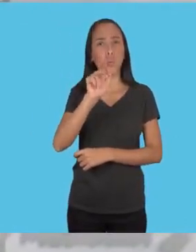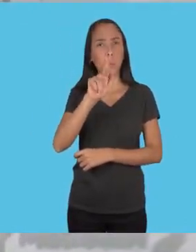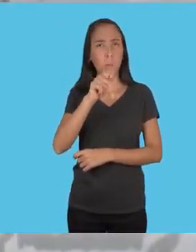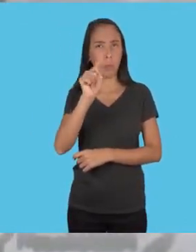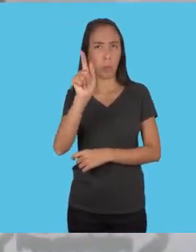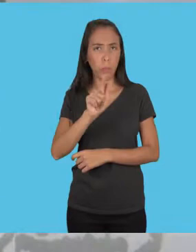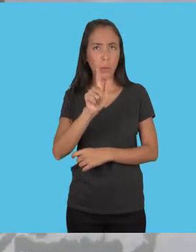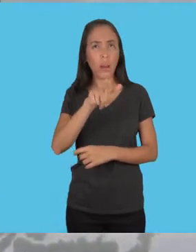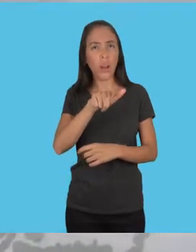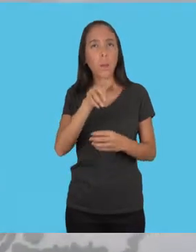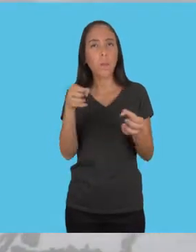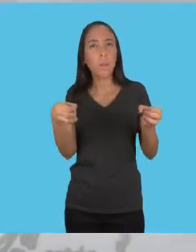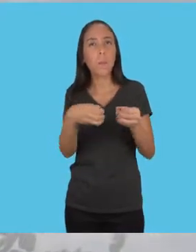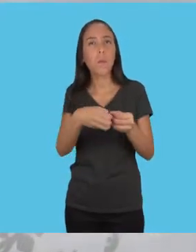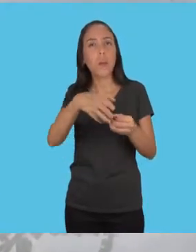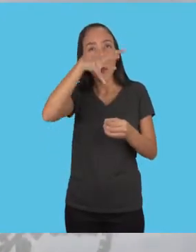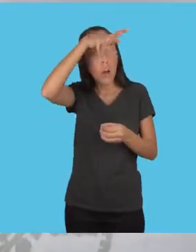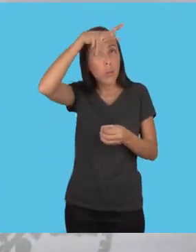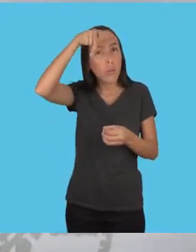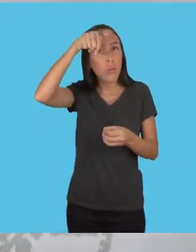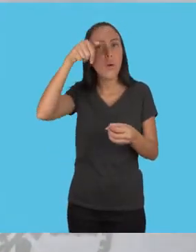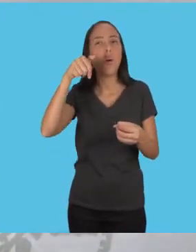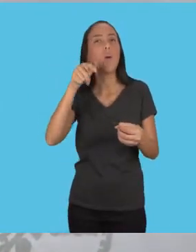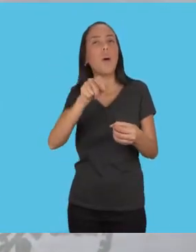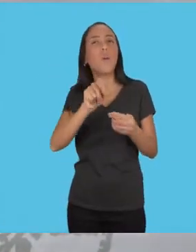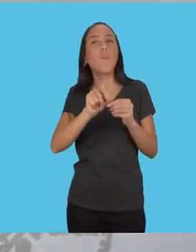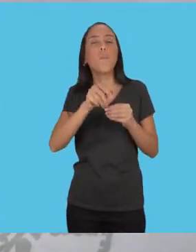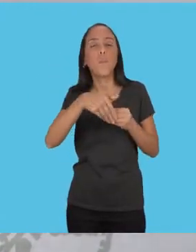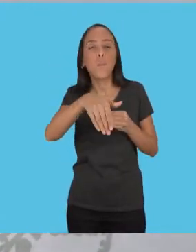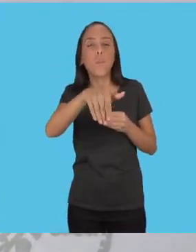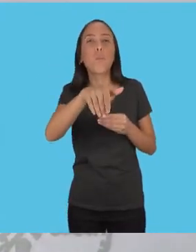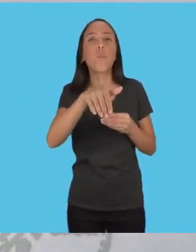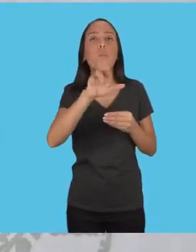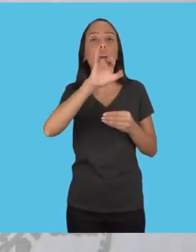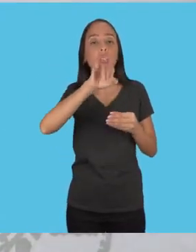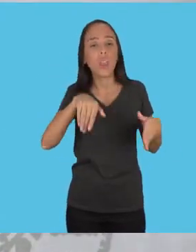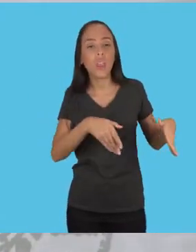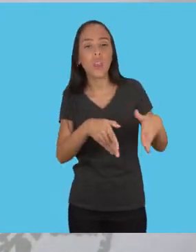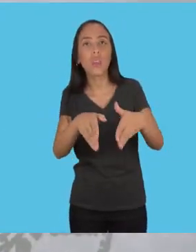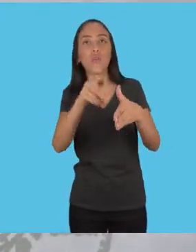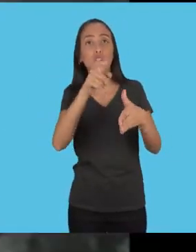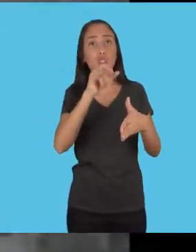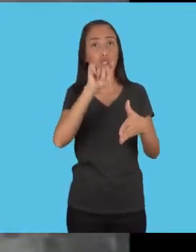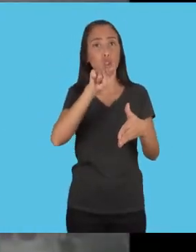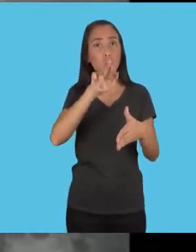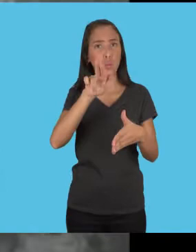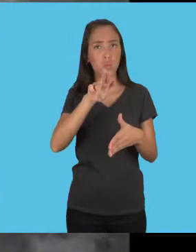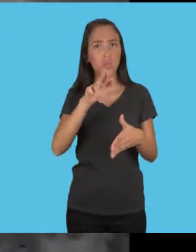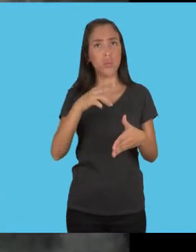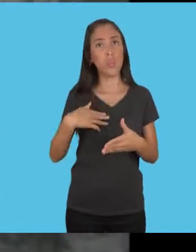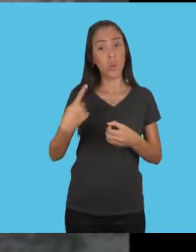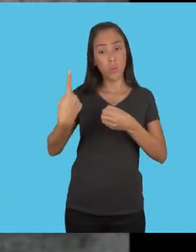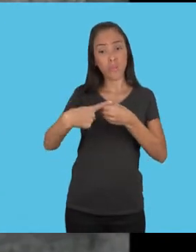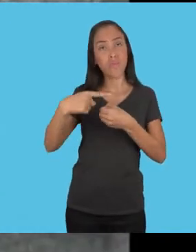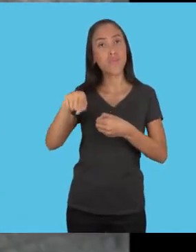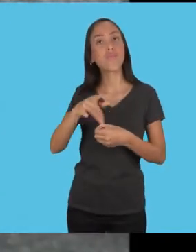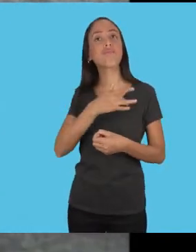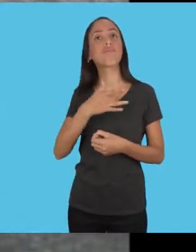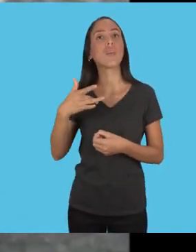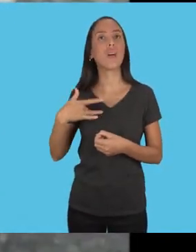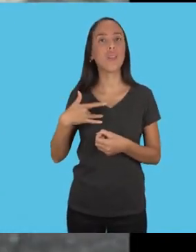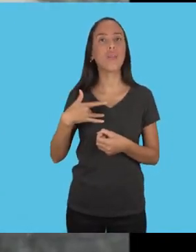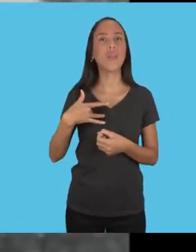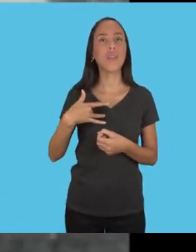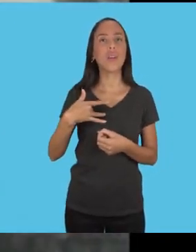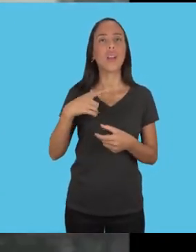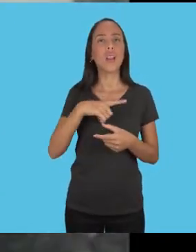é no Amazonas, mas pouco adiante da confluência com o Xingu. O meu distrito sanitário compreendia 3